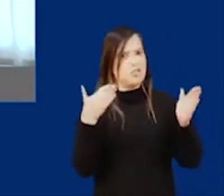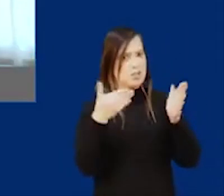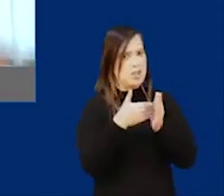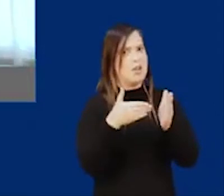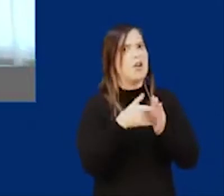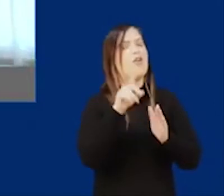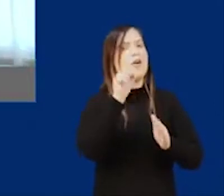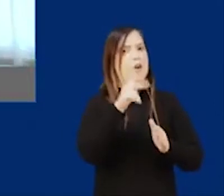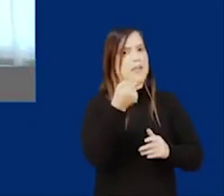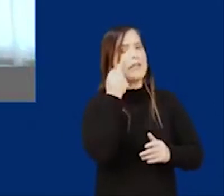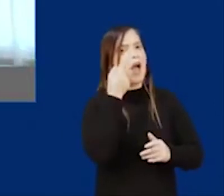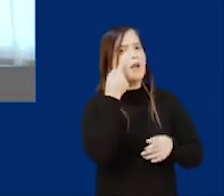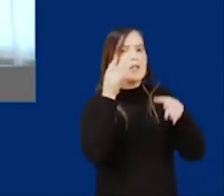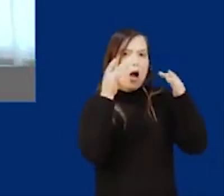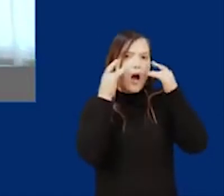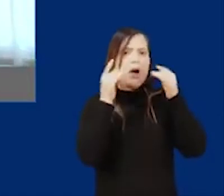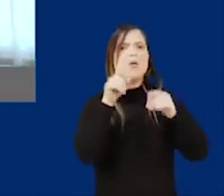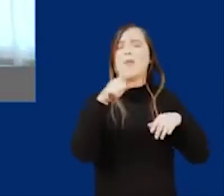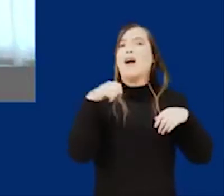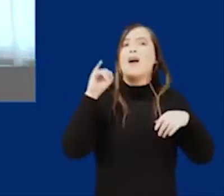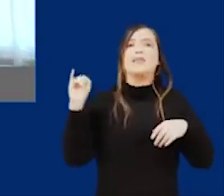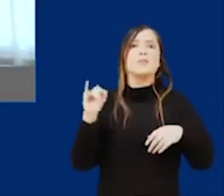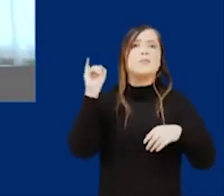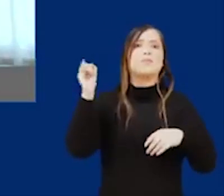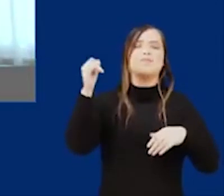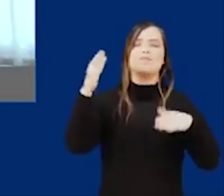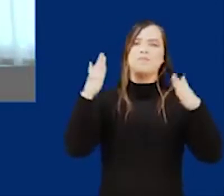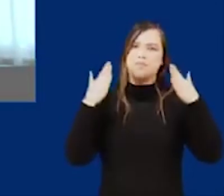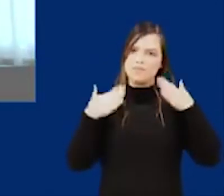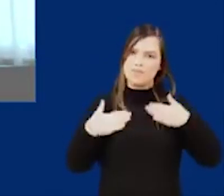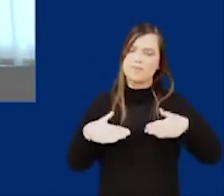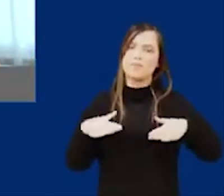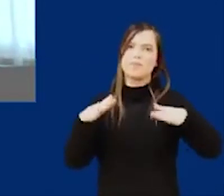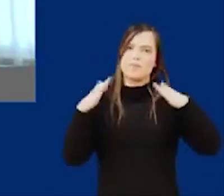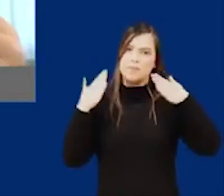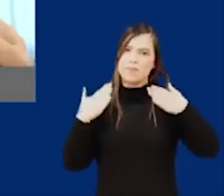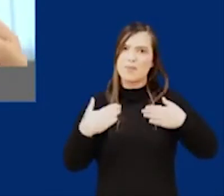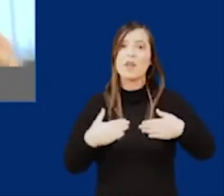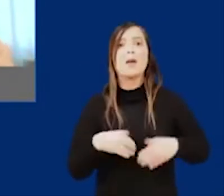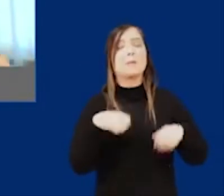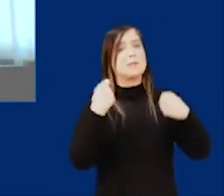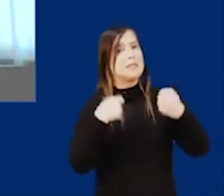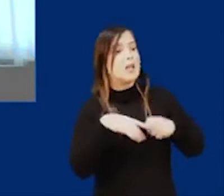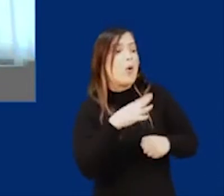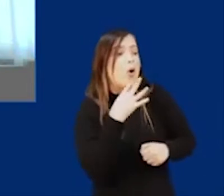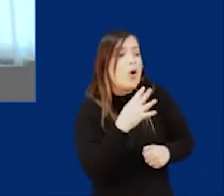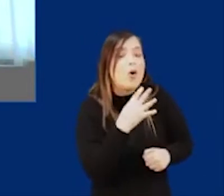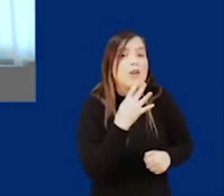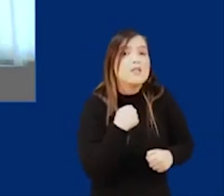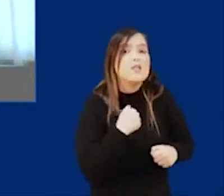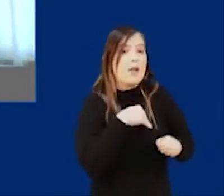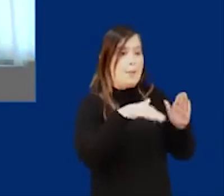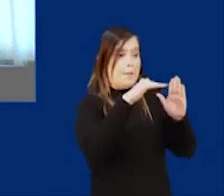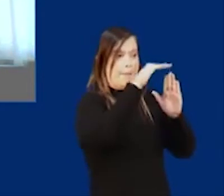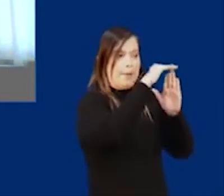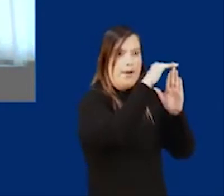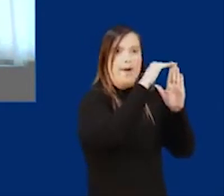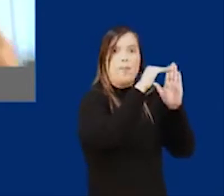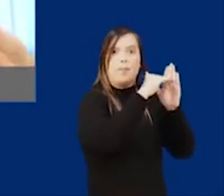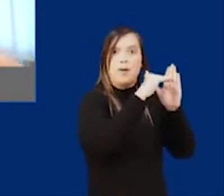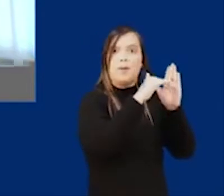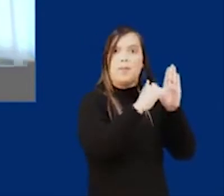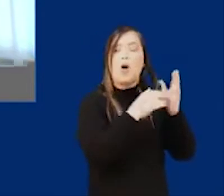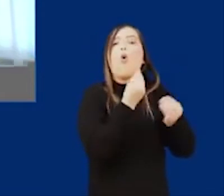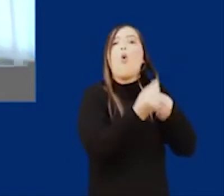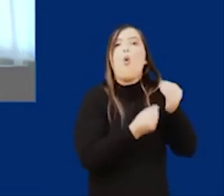né? E é importante ter tranquilidade, porque por isso que é tão importante a gente conhecer bem quais são as etapas do desenvolvimento infantil